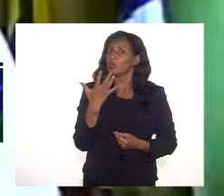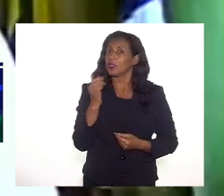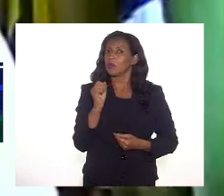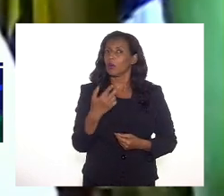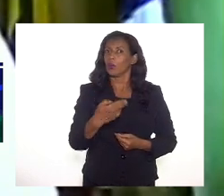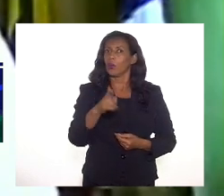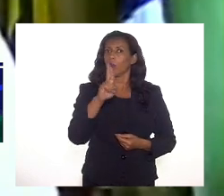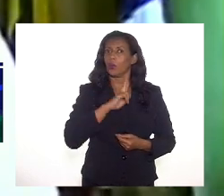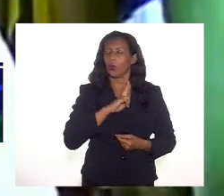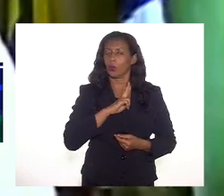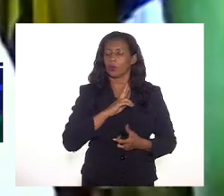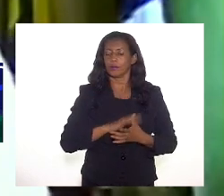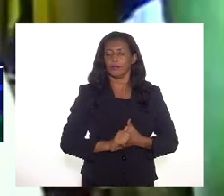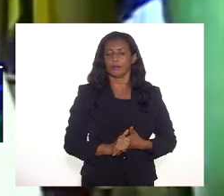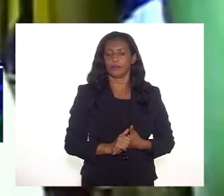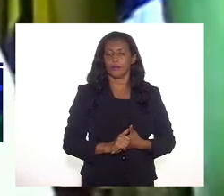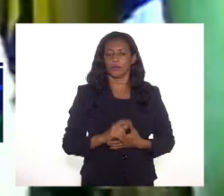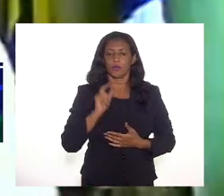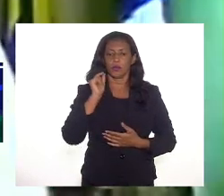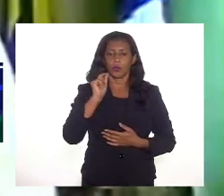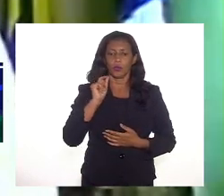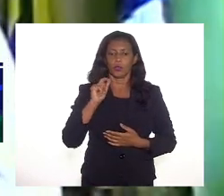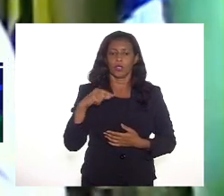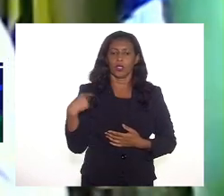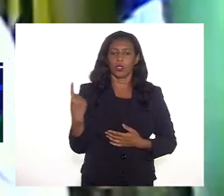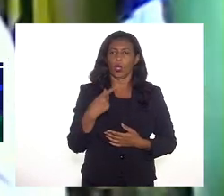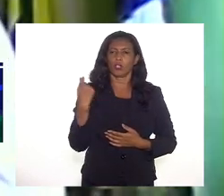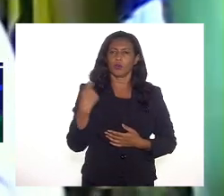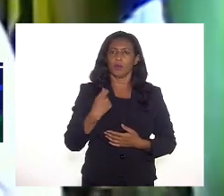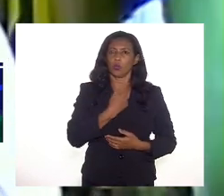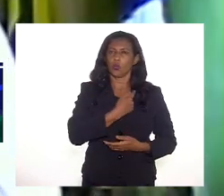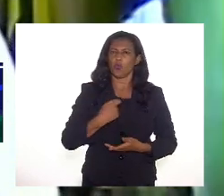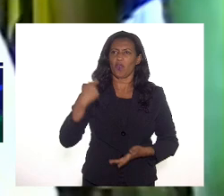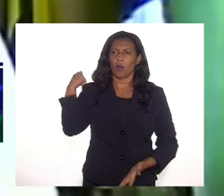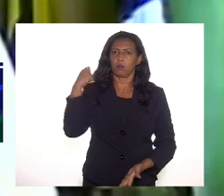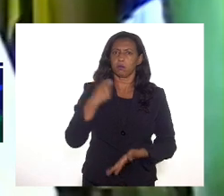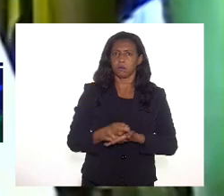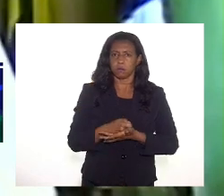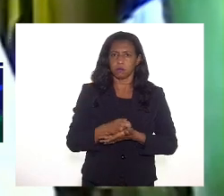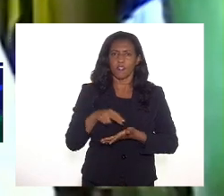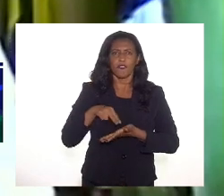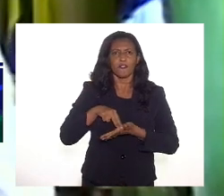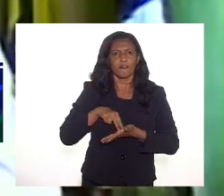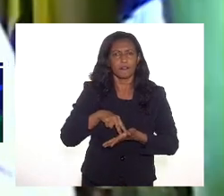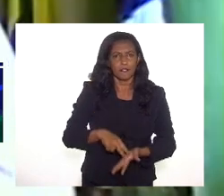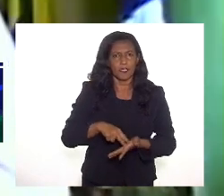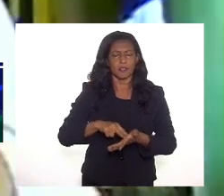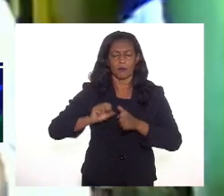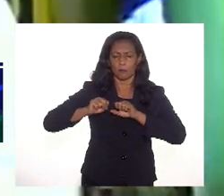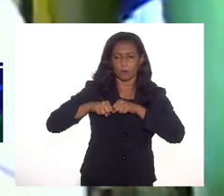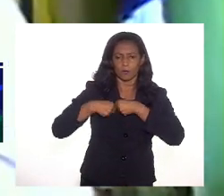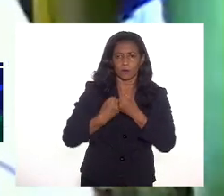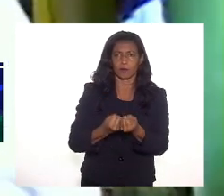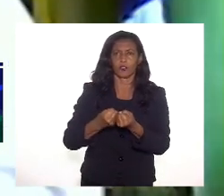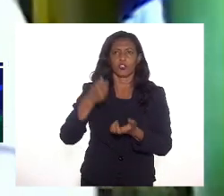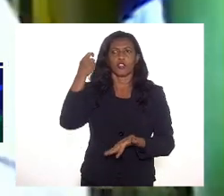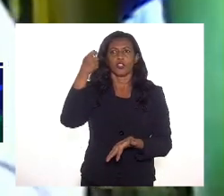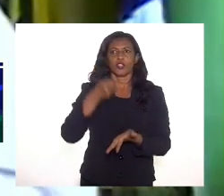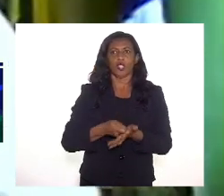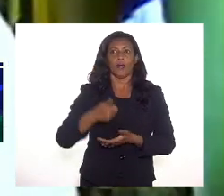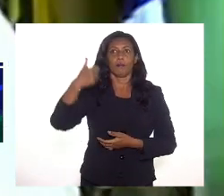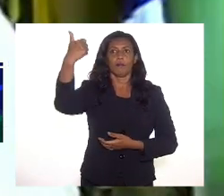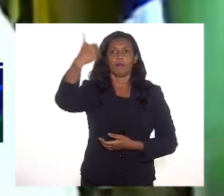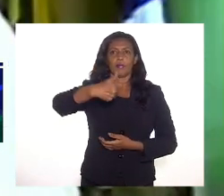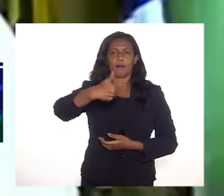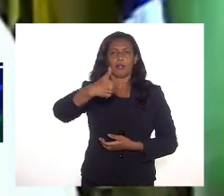O que nós precisamos é do governo combatente que coloque em prática já, primeiro,